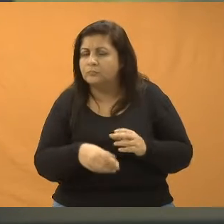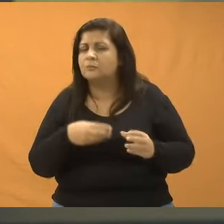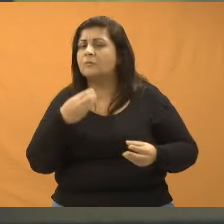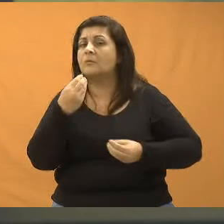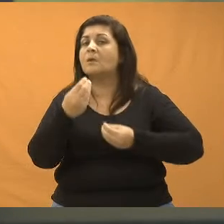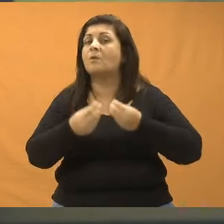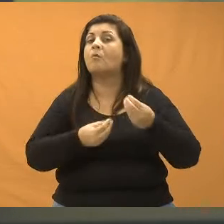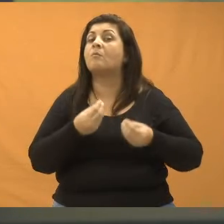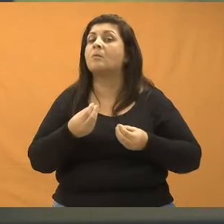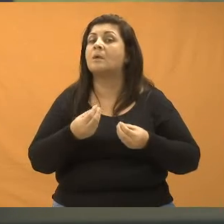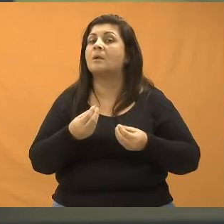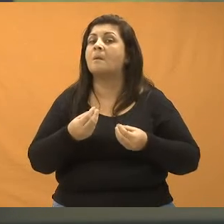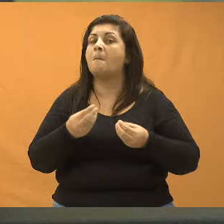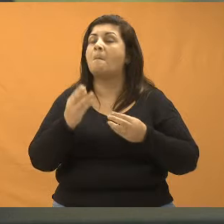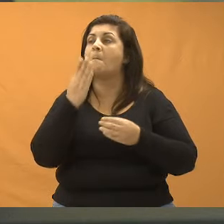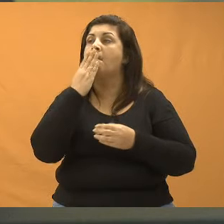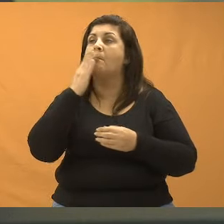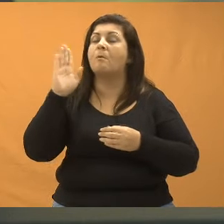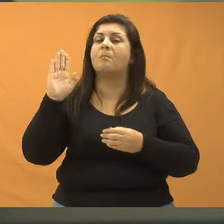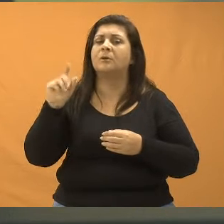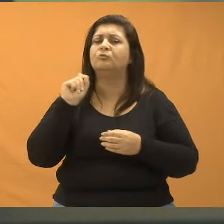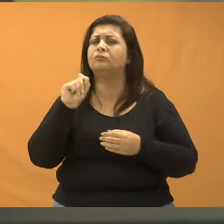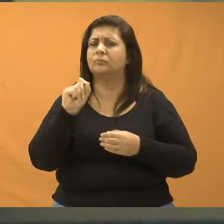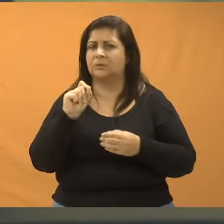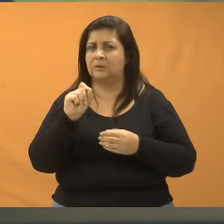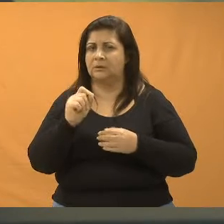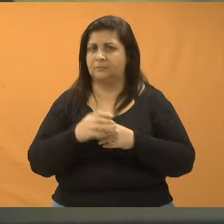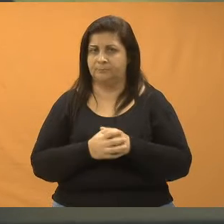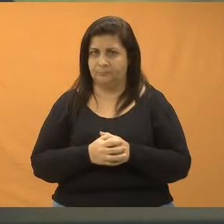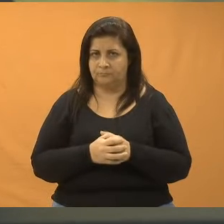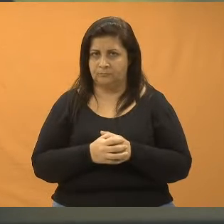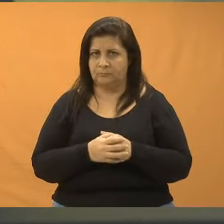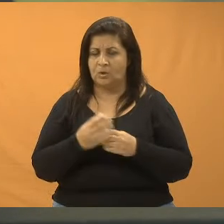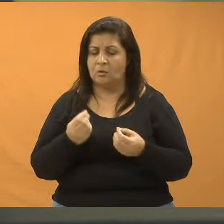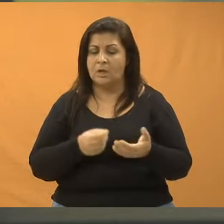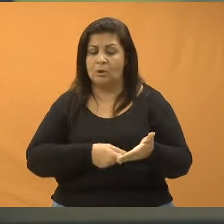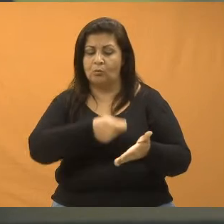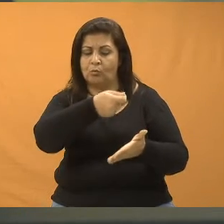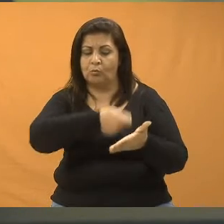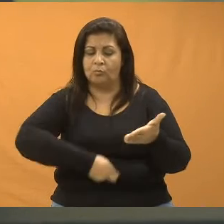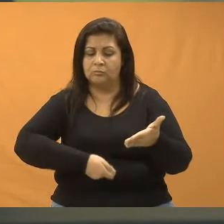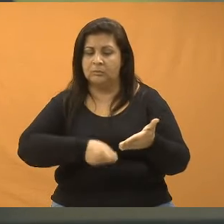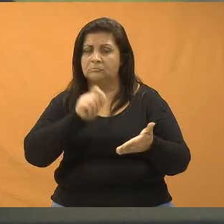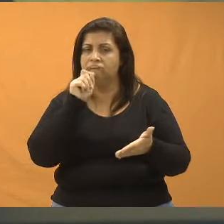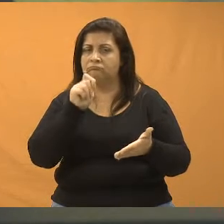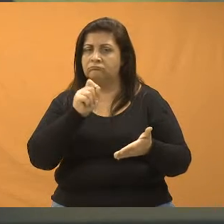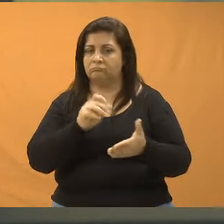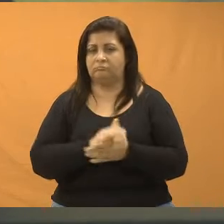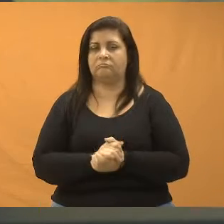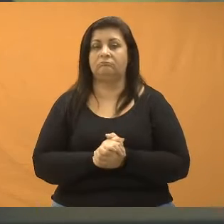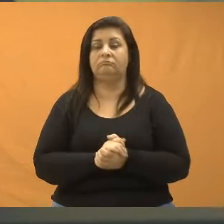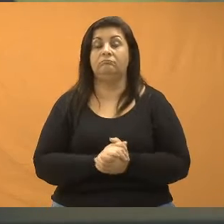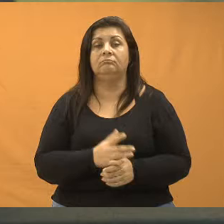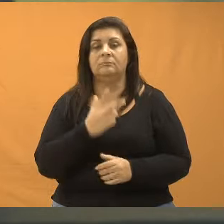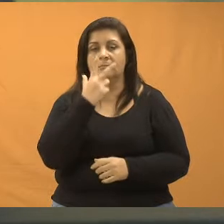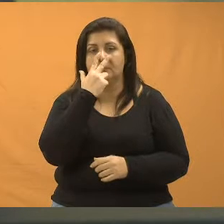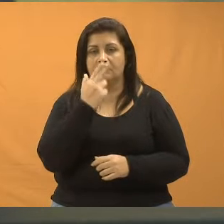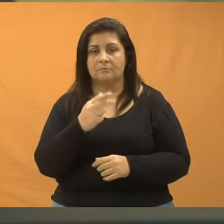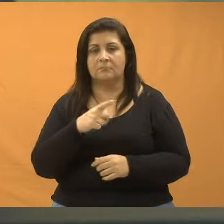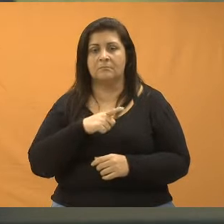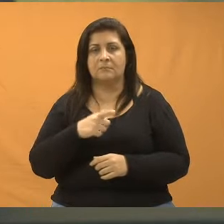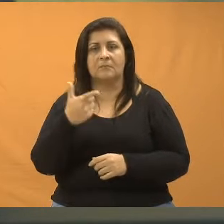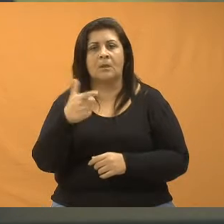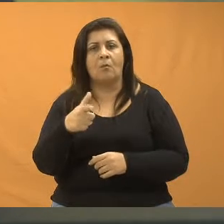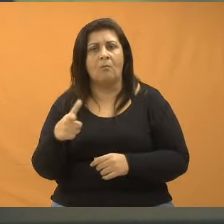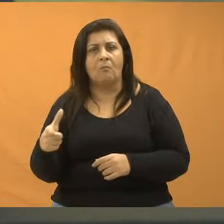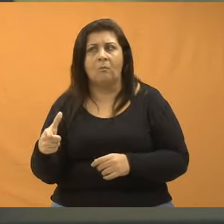as garantias e as contingências desse contrato. Eu acho que tem outras formas